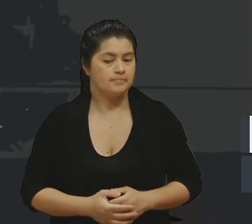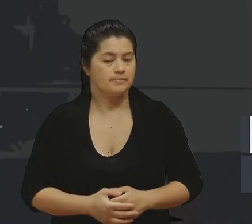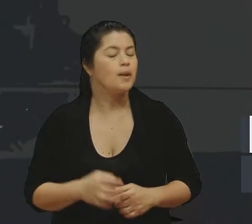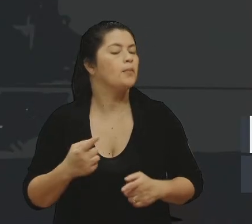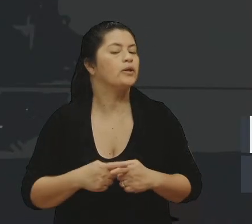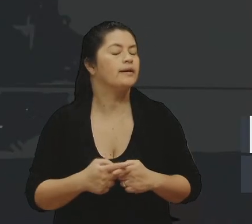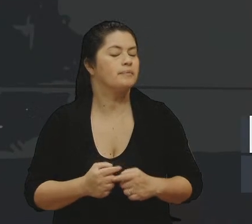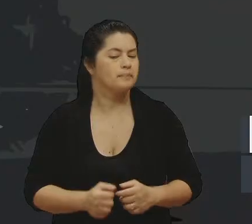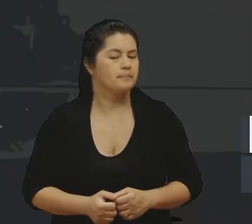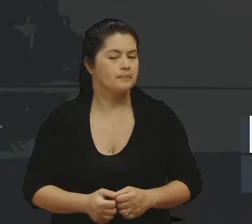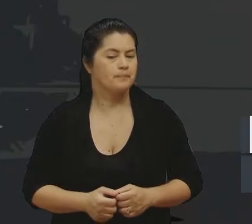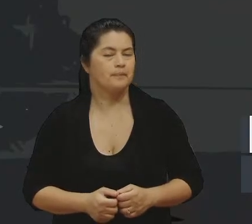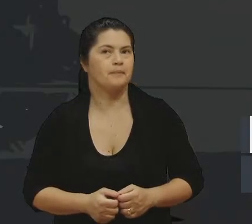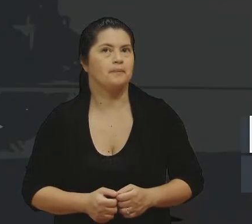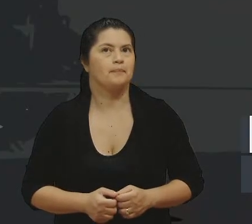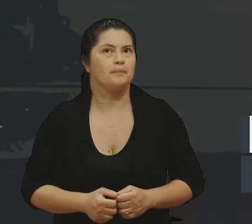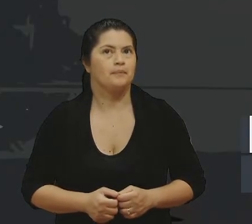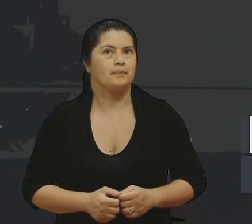quê?